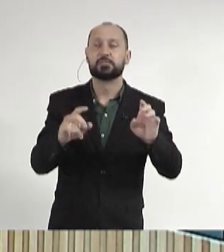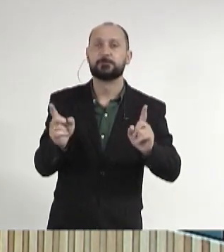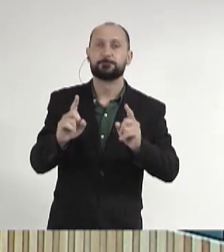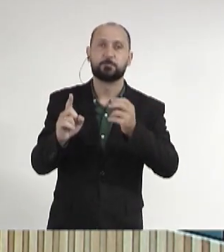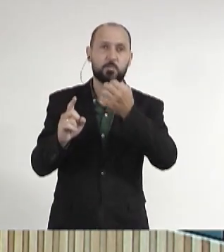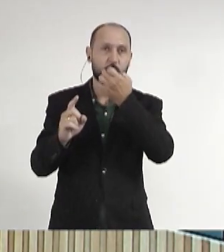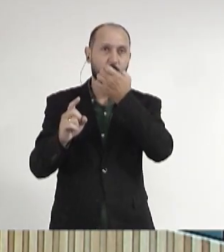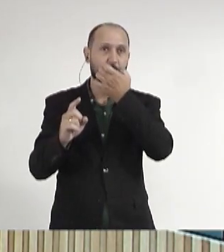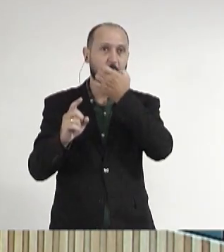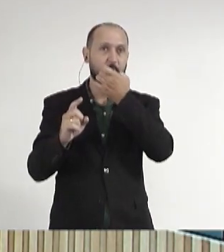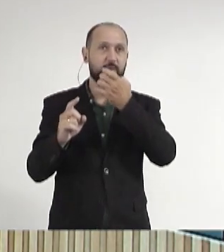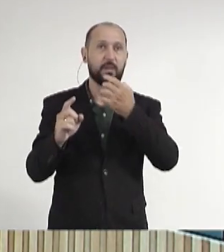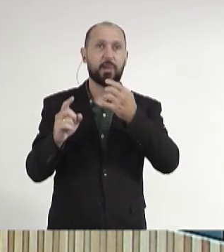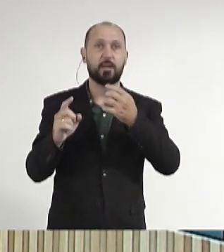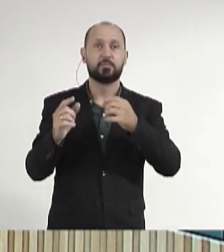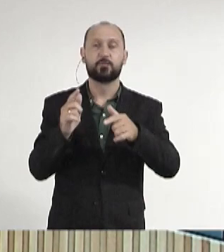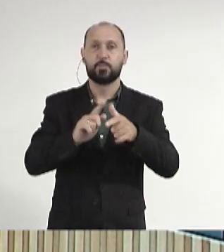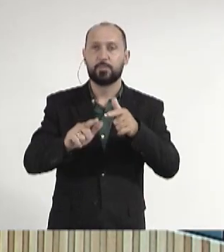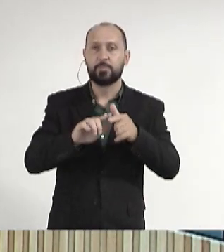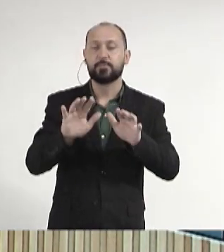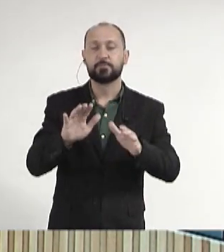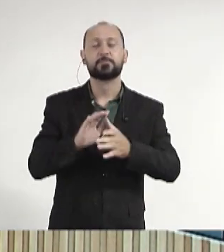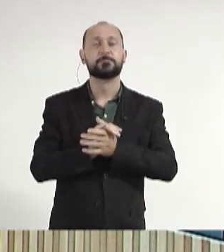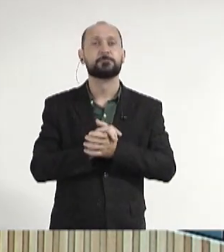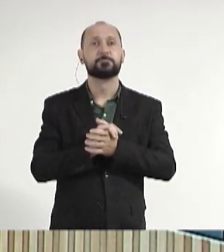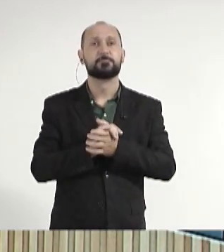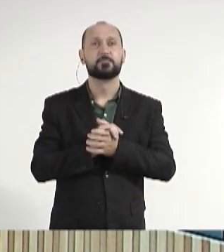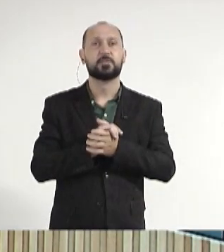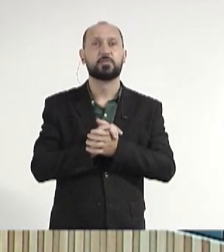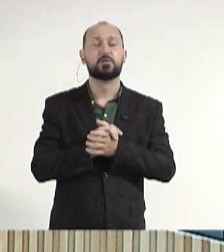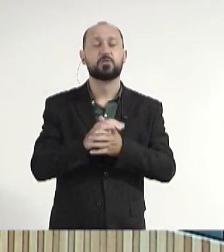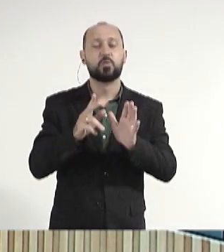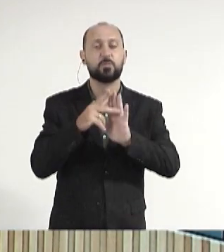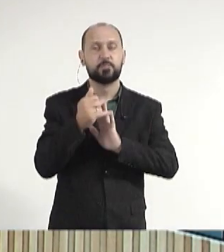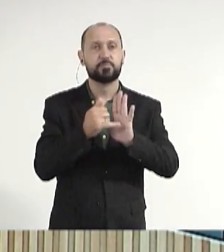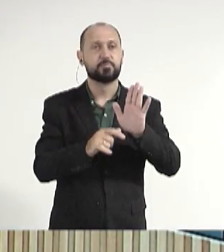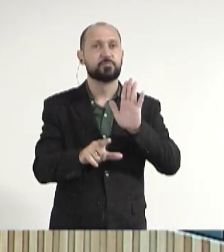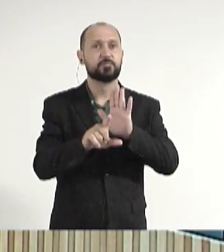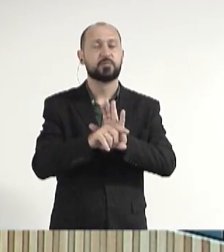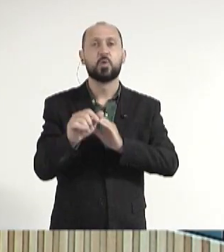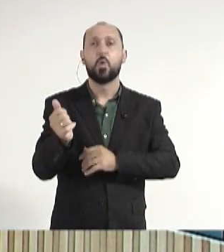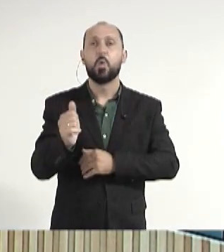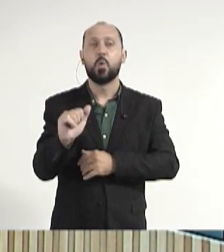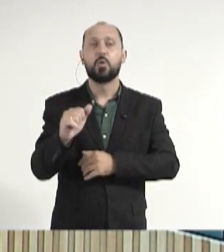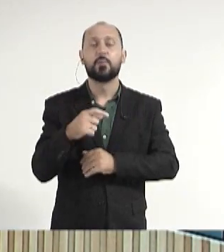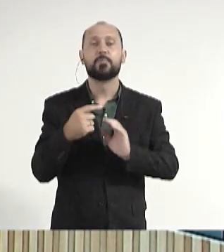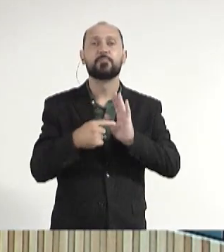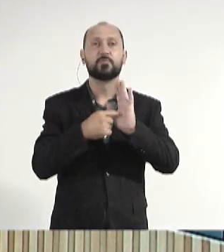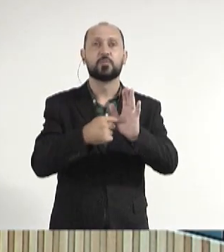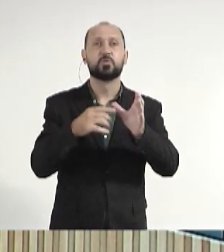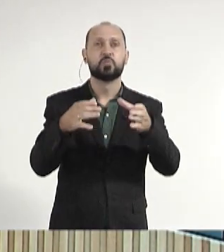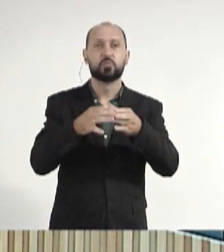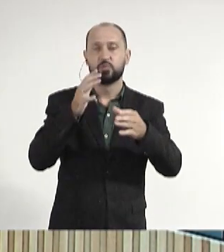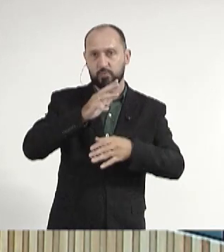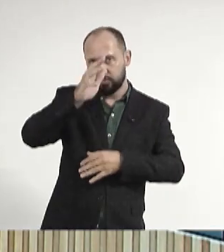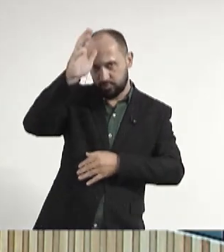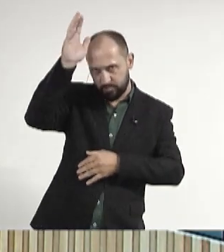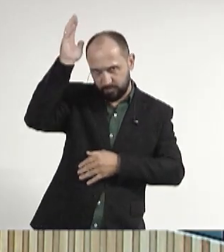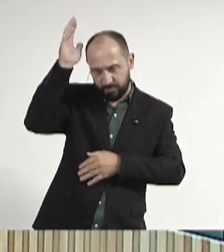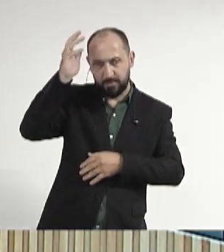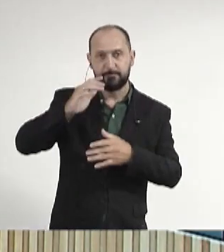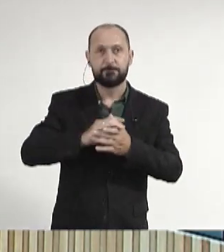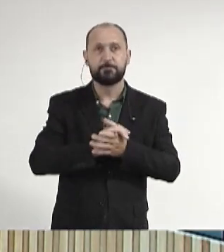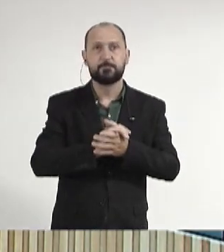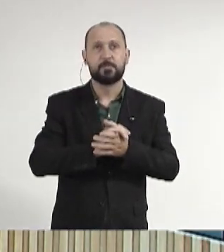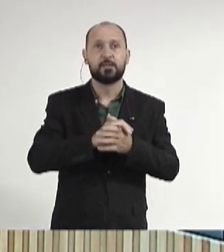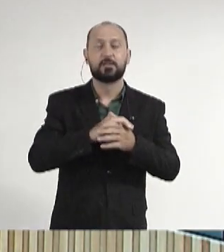aqui, acho que a gente teve um probleminha, mas o projeto de lei complementar de número 11, ele fixa o efetivo do Corpo Militar de